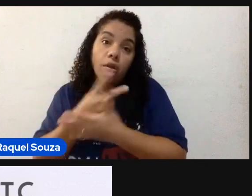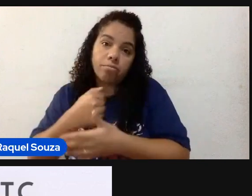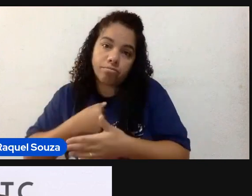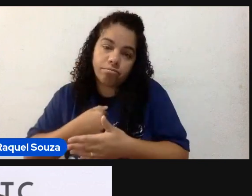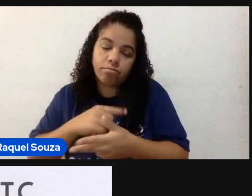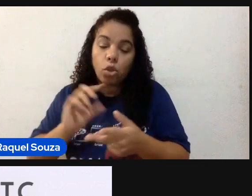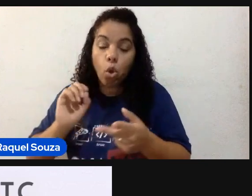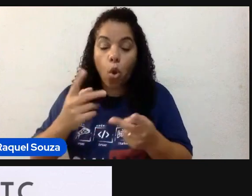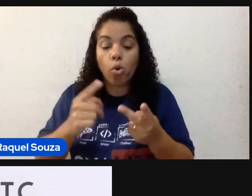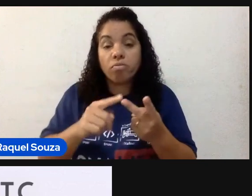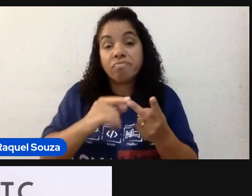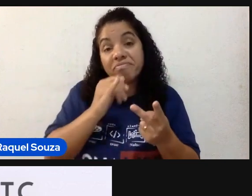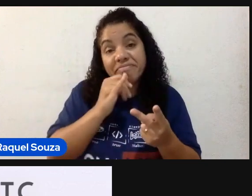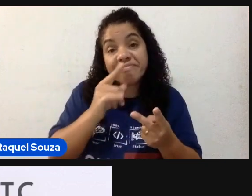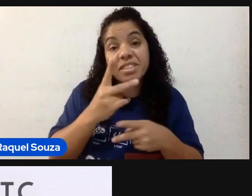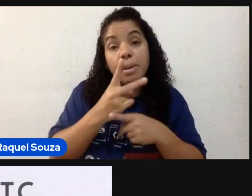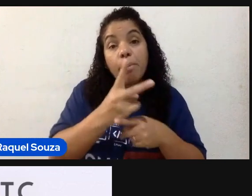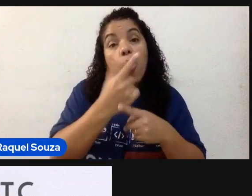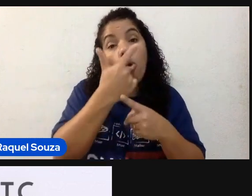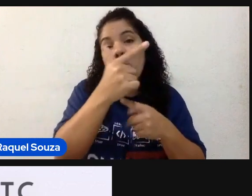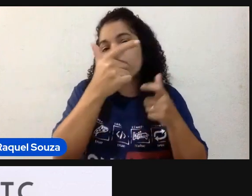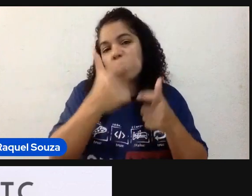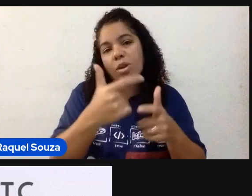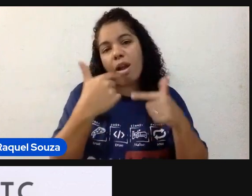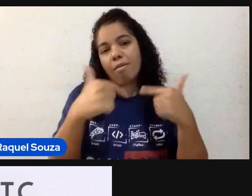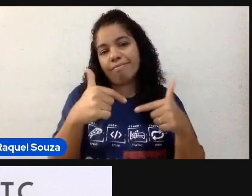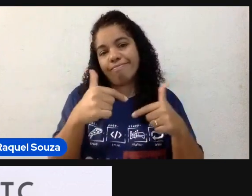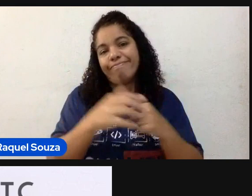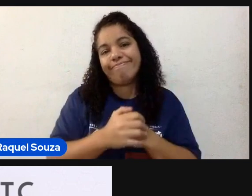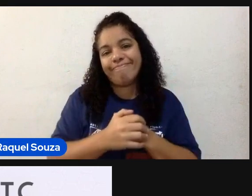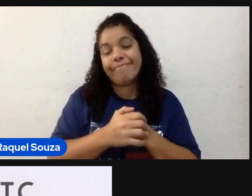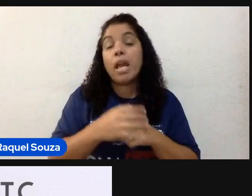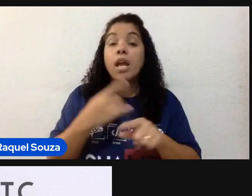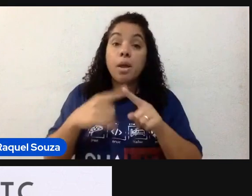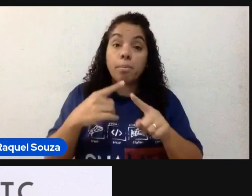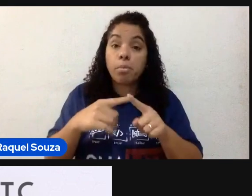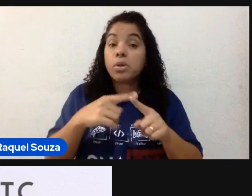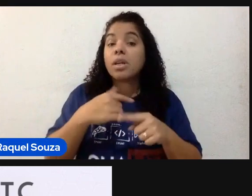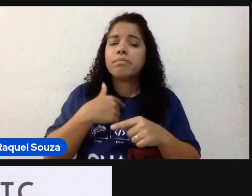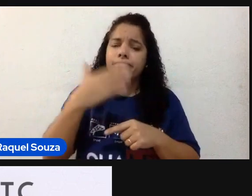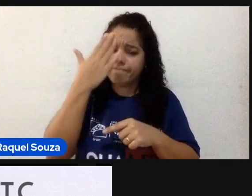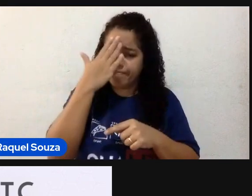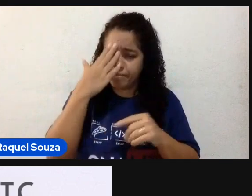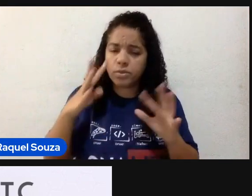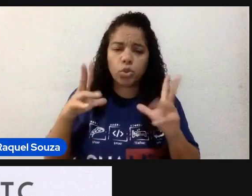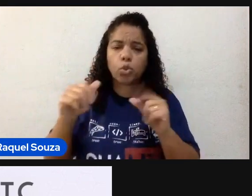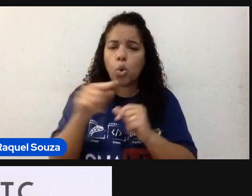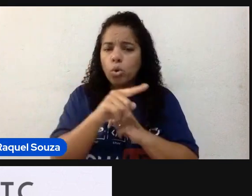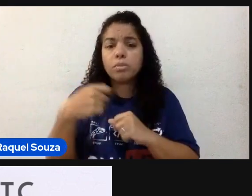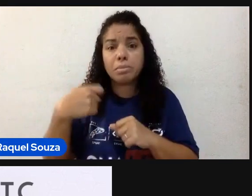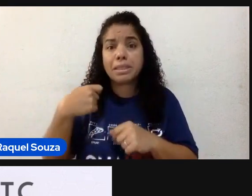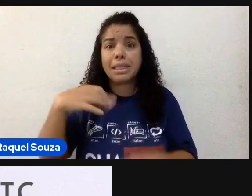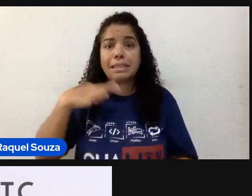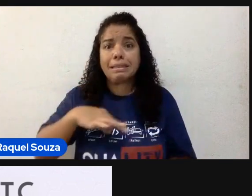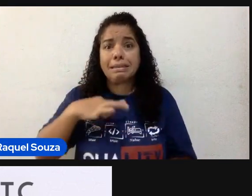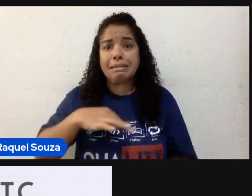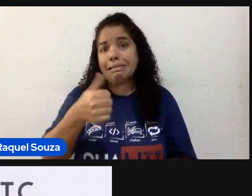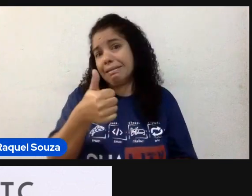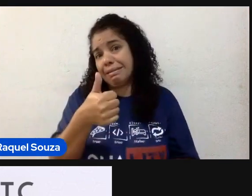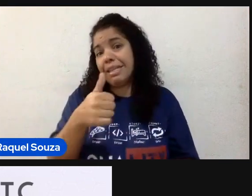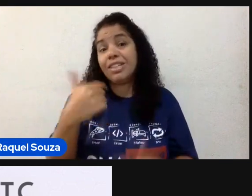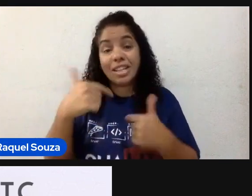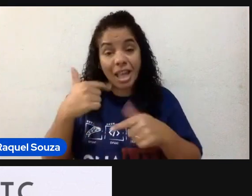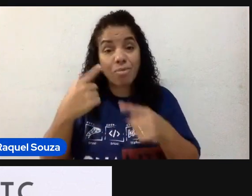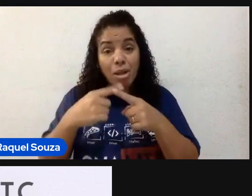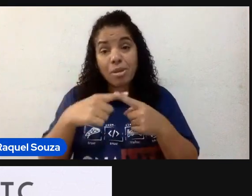você, infelizmente, já começa a procurar outro lugar. Porque, gente, eu sei que todo mundo aqui precisa de dinheiro. A gente trabalha porque a gente